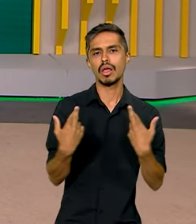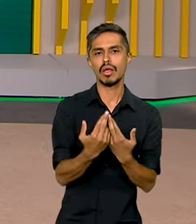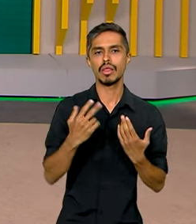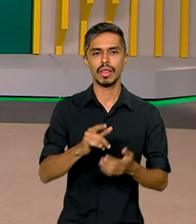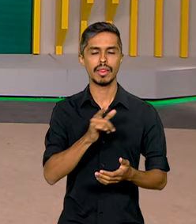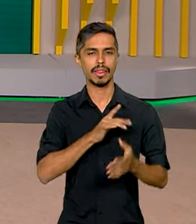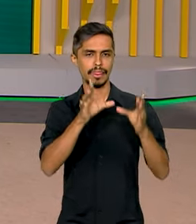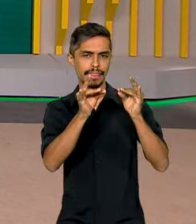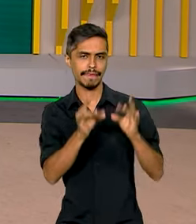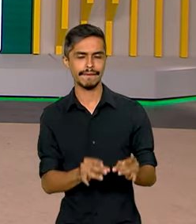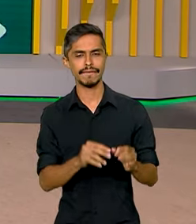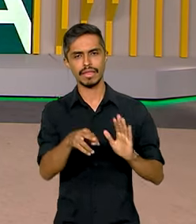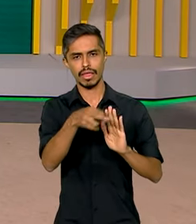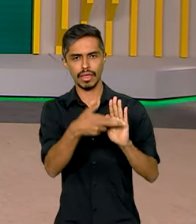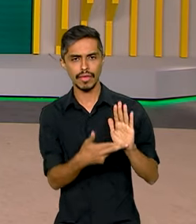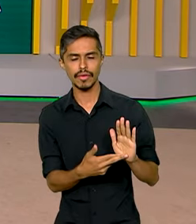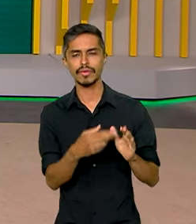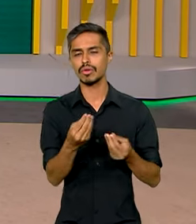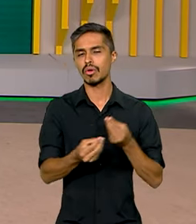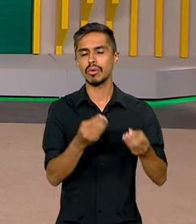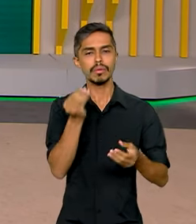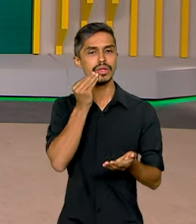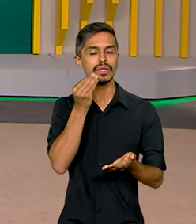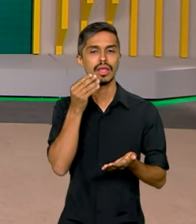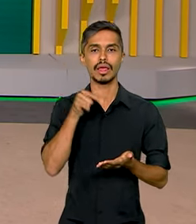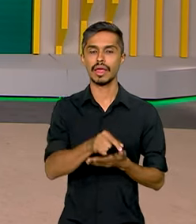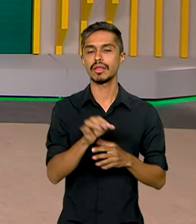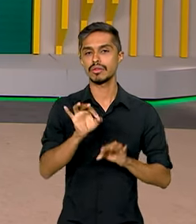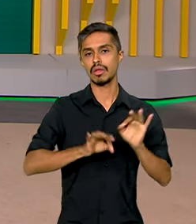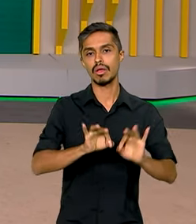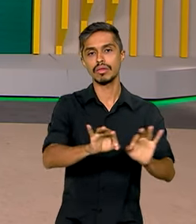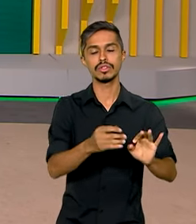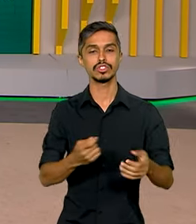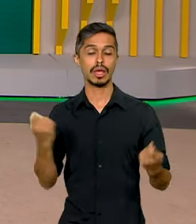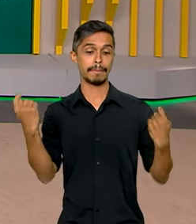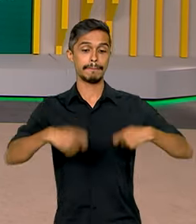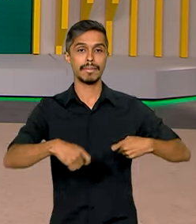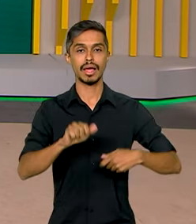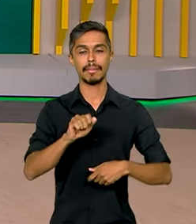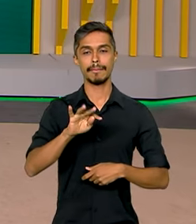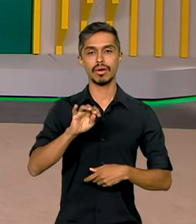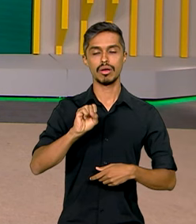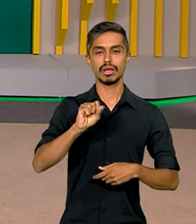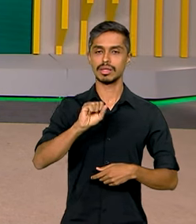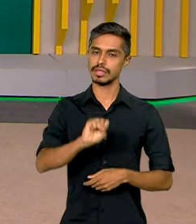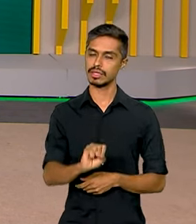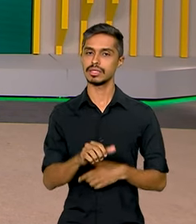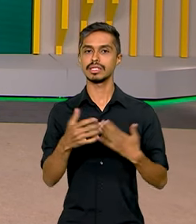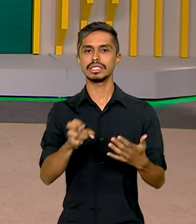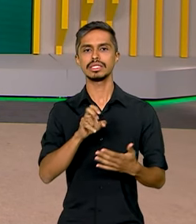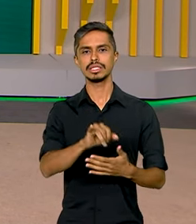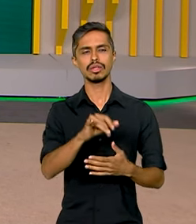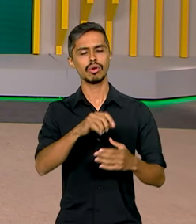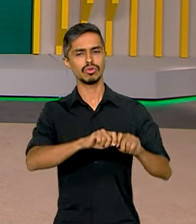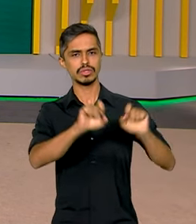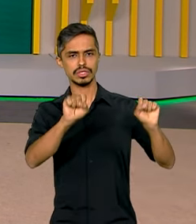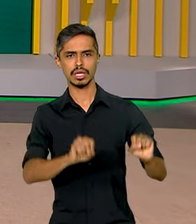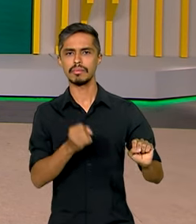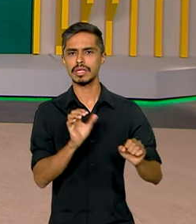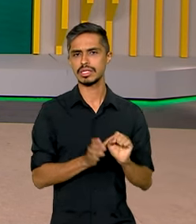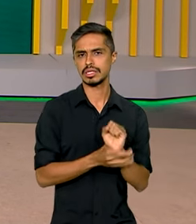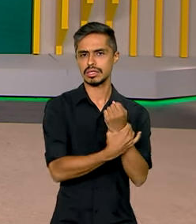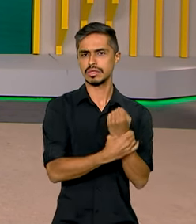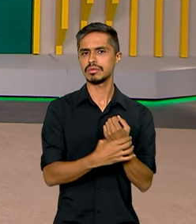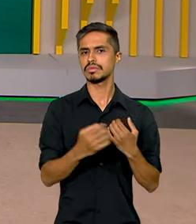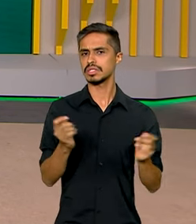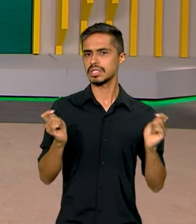da regulamentação iniciar testes operacionais de apostas para saber se o sistema é seguro e capaz